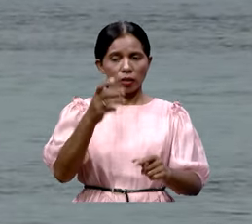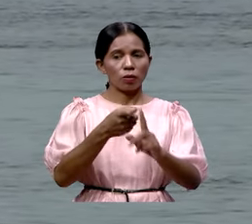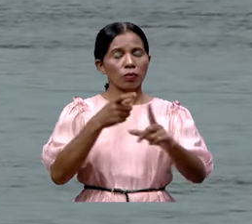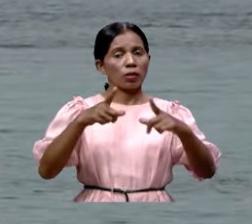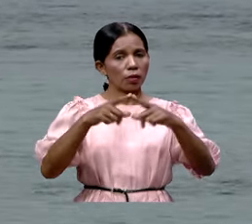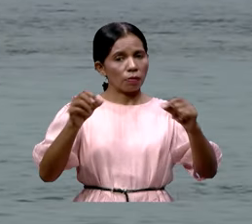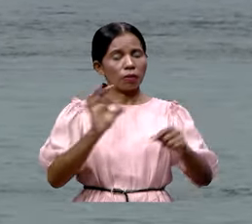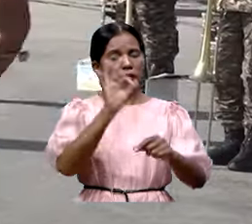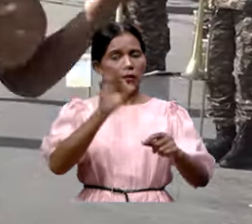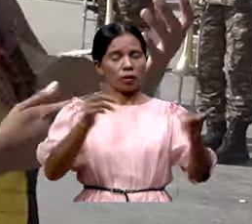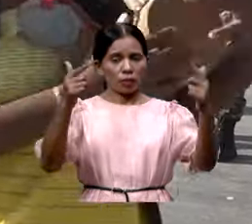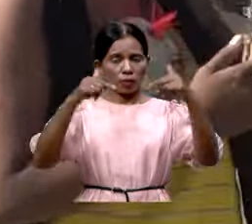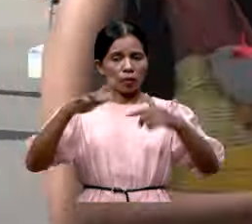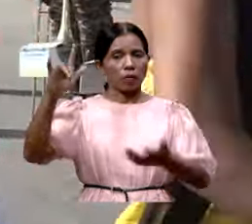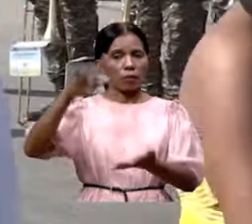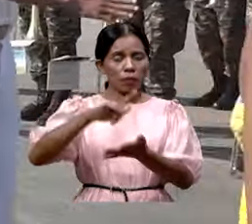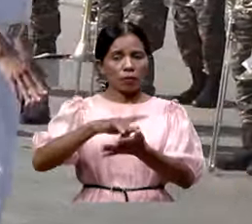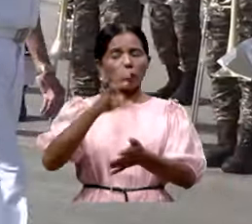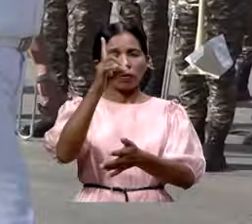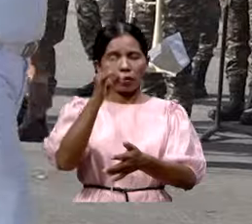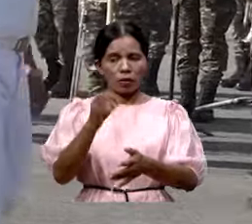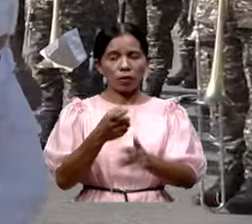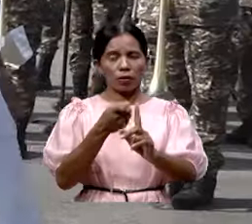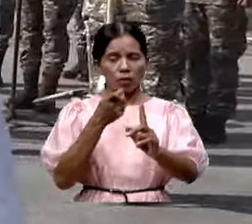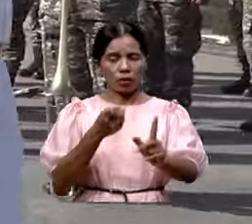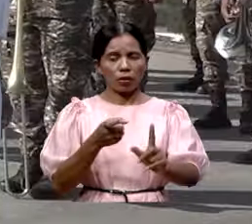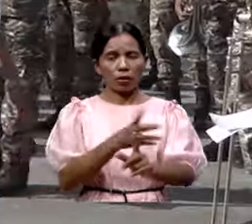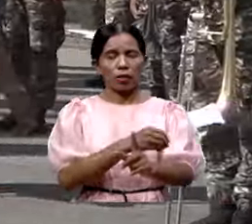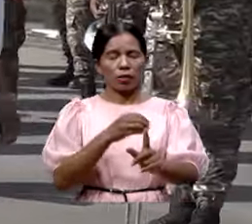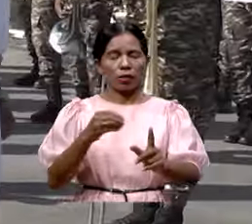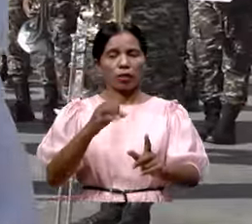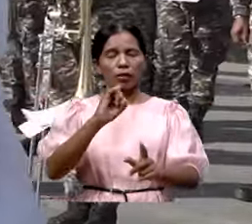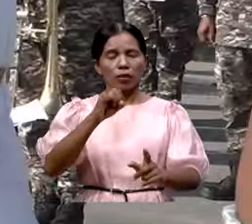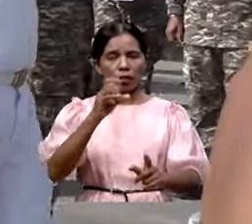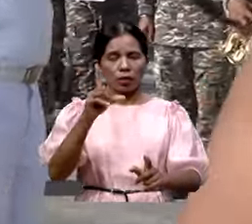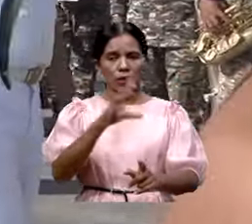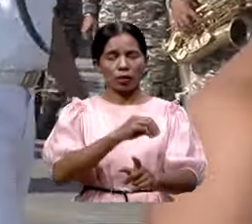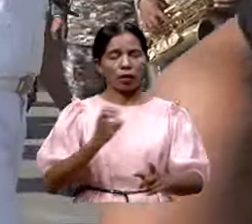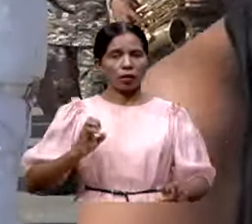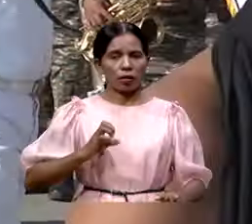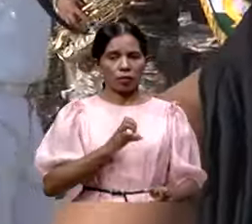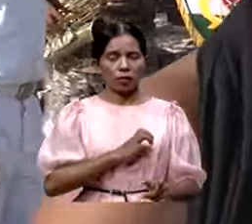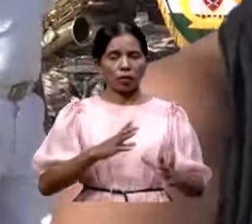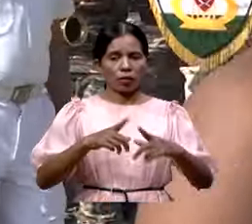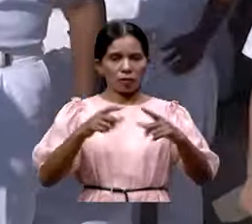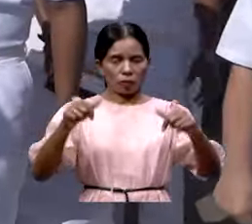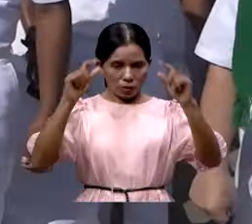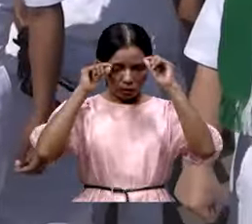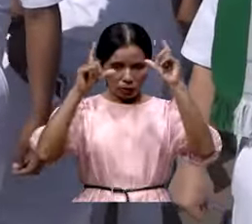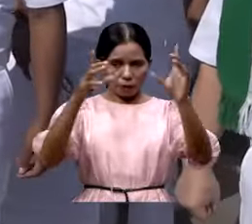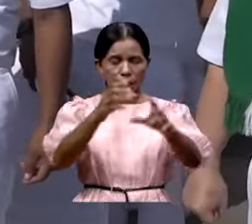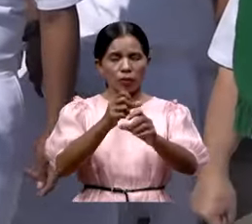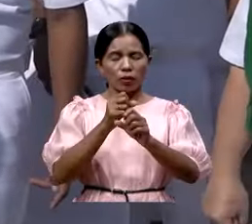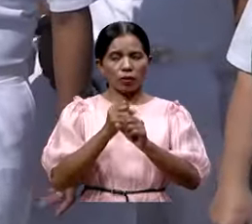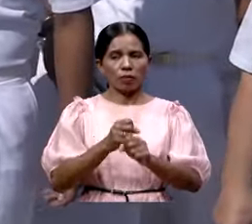sexta, né? Toi a Porto de Li, nevesimo, o Si Comandante Componente Naval Comodoro Izinho das Neves, no Embaixador Japão e Timor-Leste. Hafoi simu